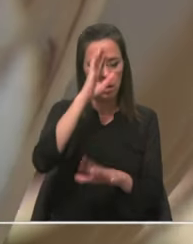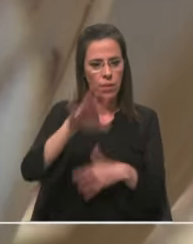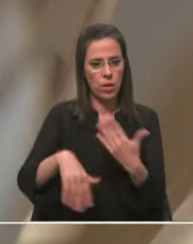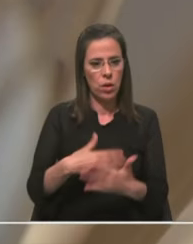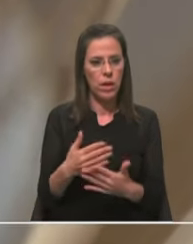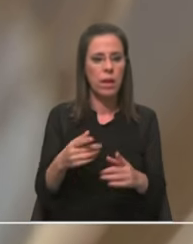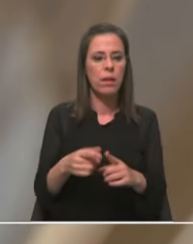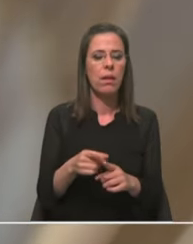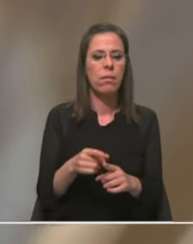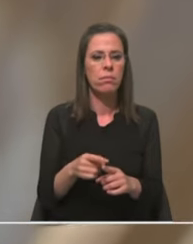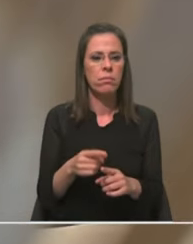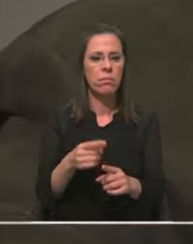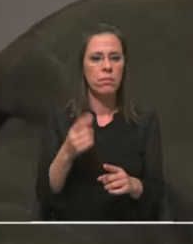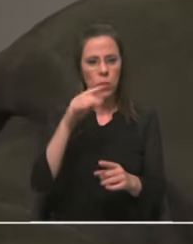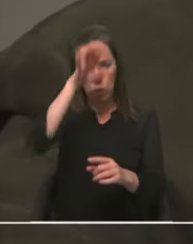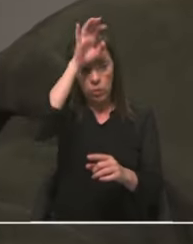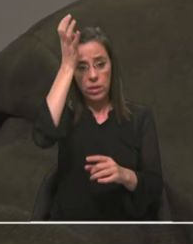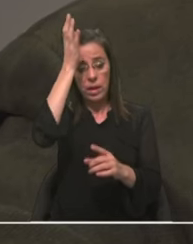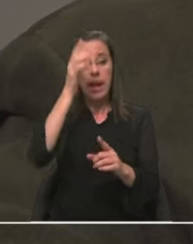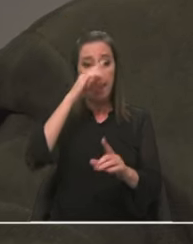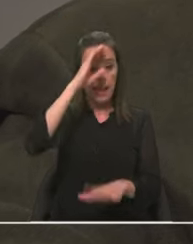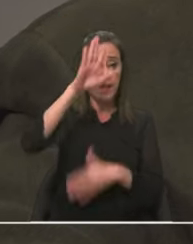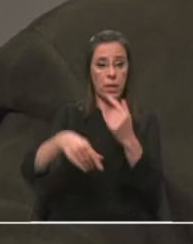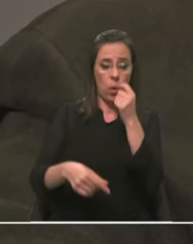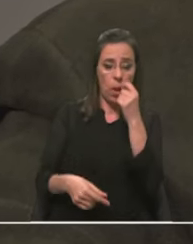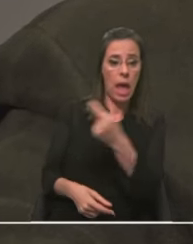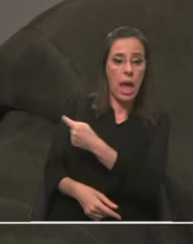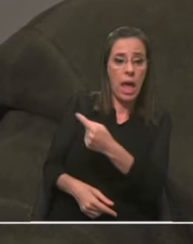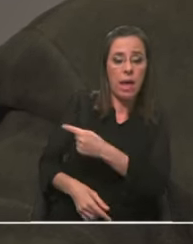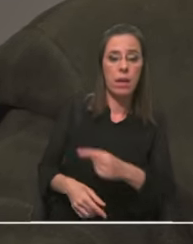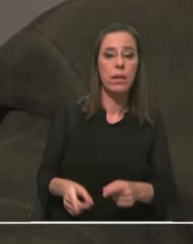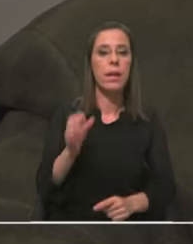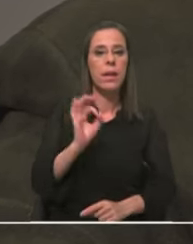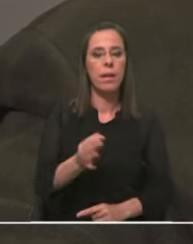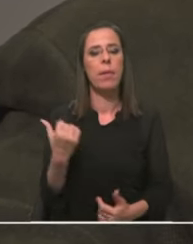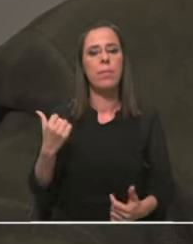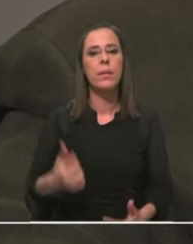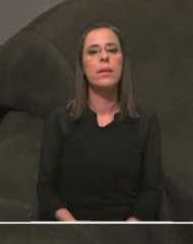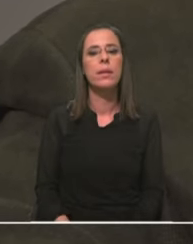O Abel não tem essa opinião. Quem está desorientado é eu. E bem precisa.